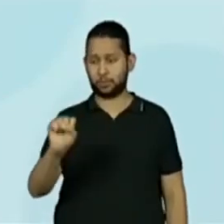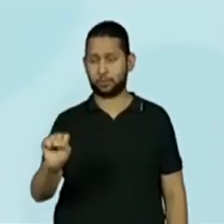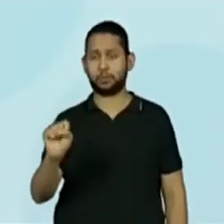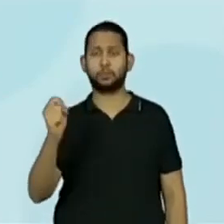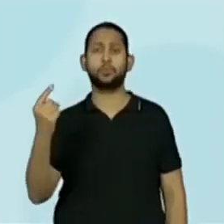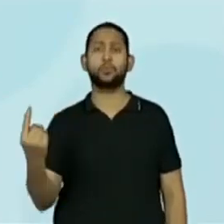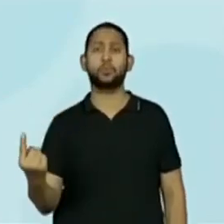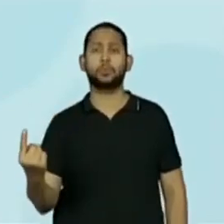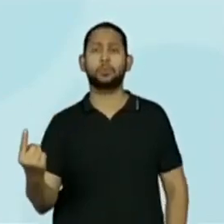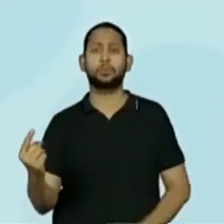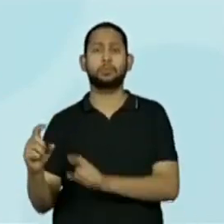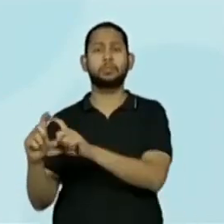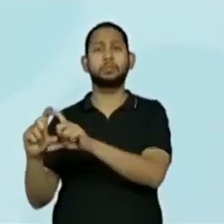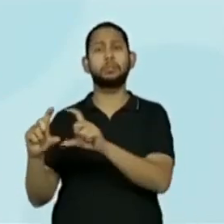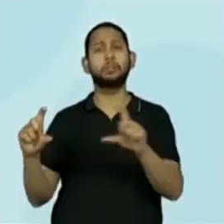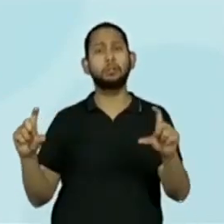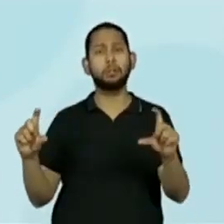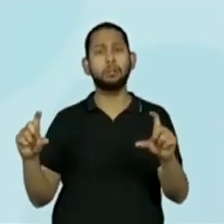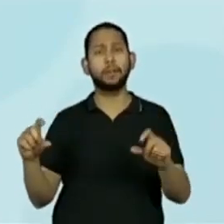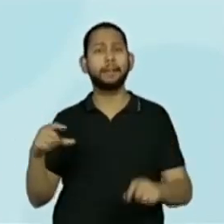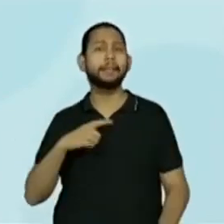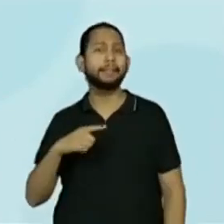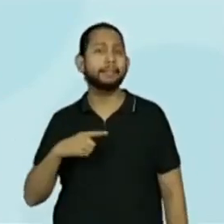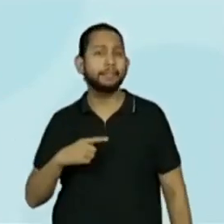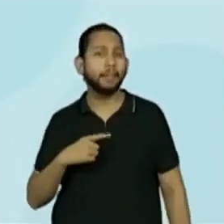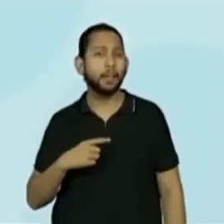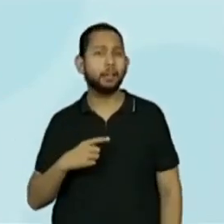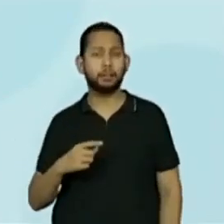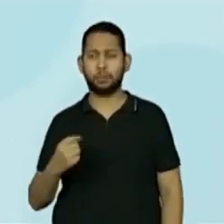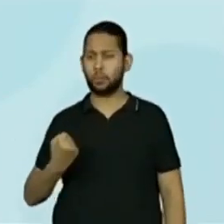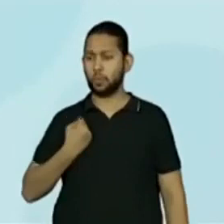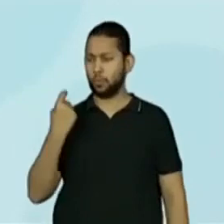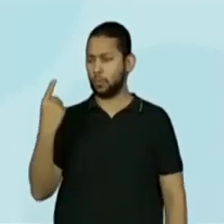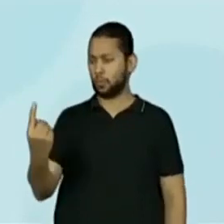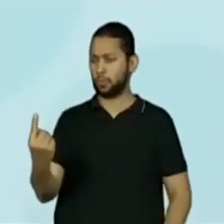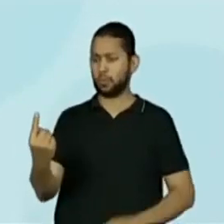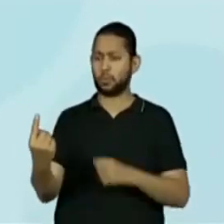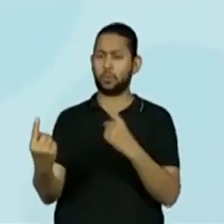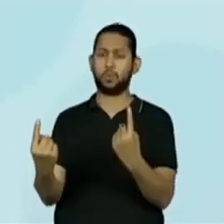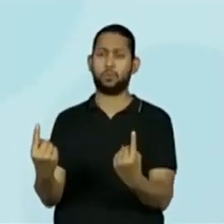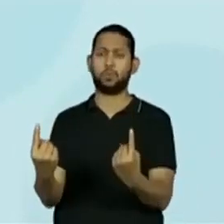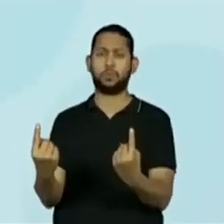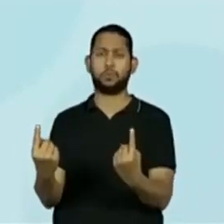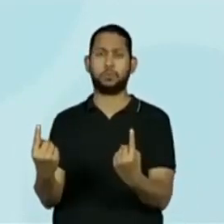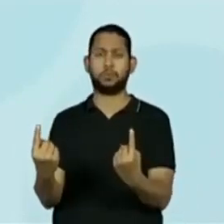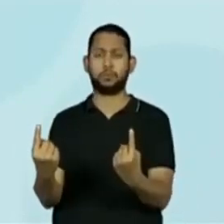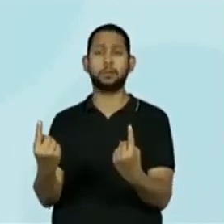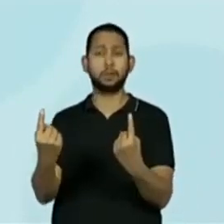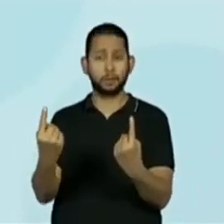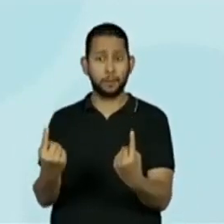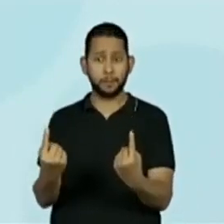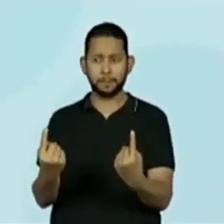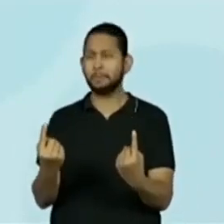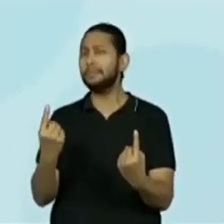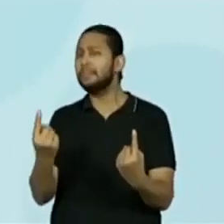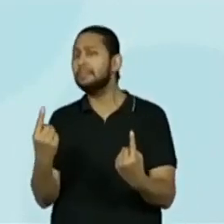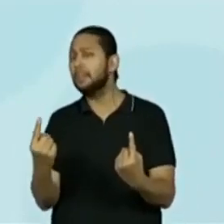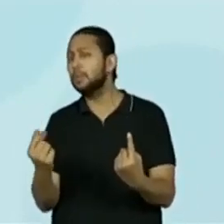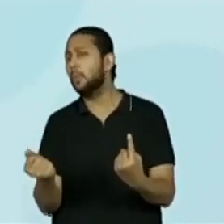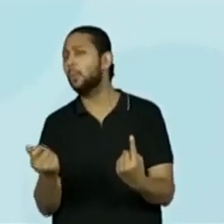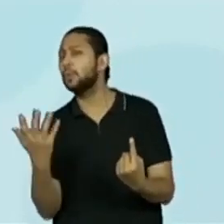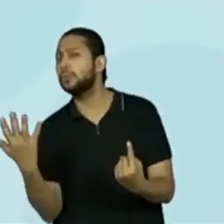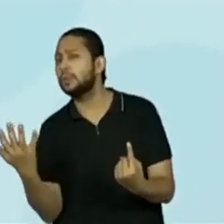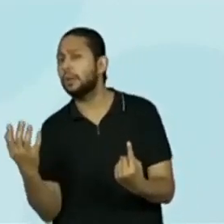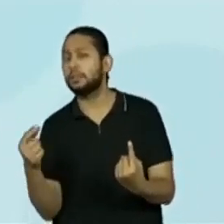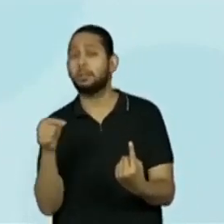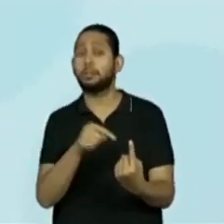1781. Reparem, eu tenho duas vezes o algarismo número 1. Porém, eles indicam